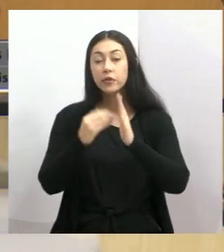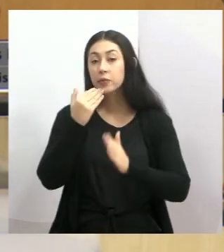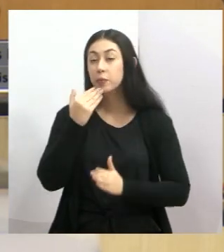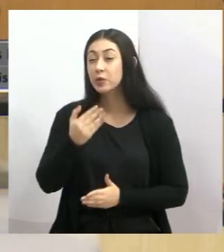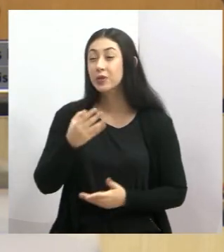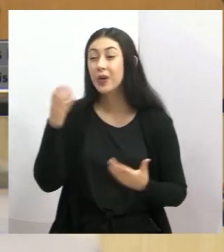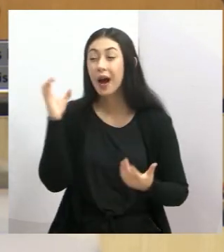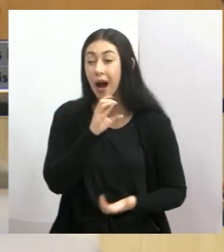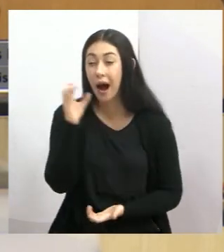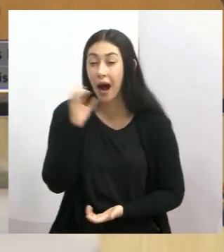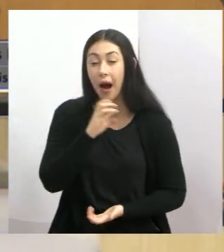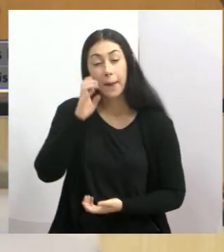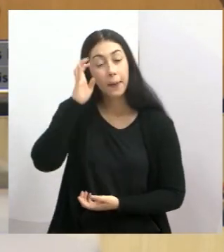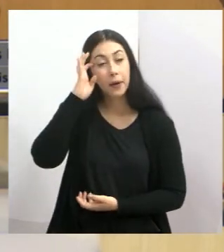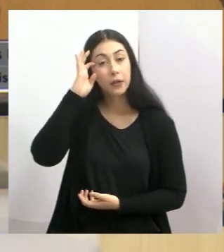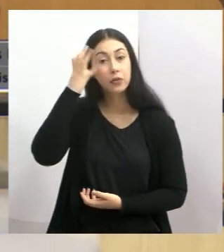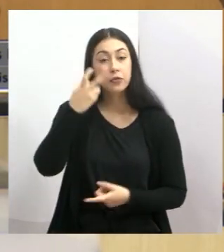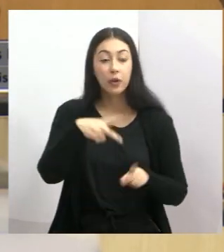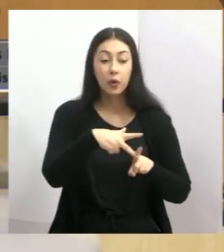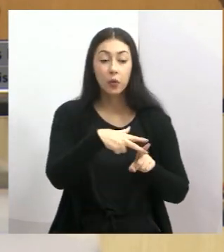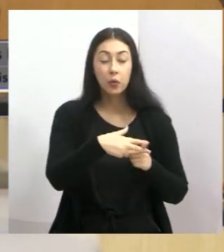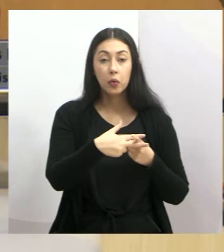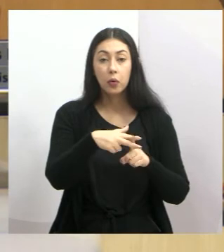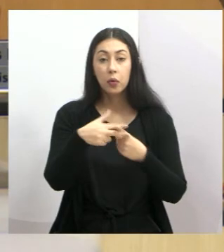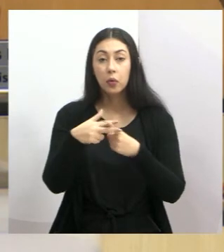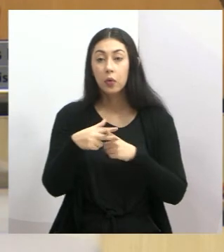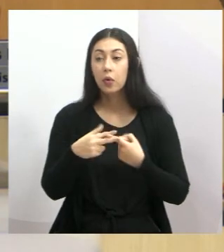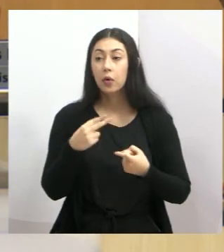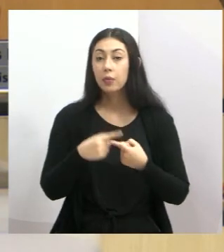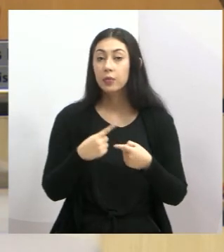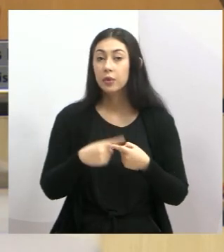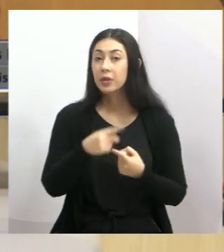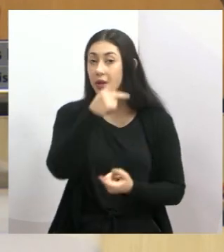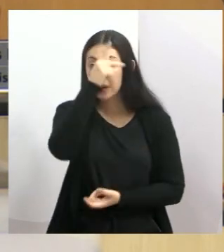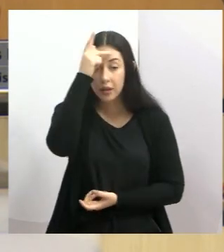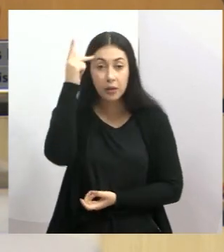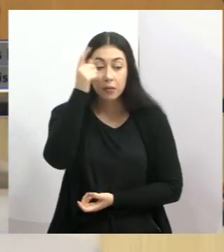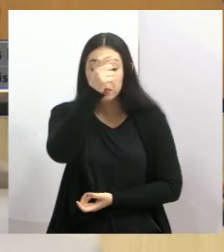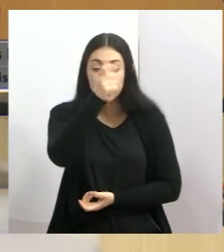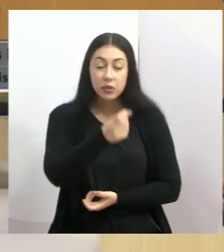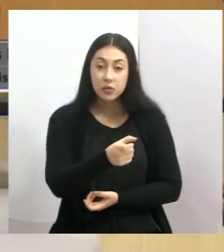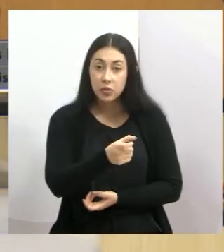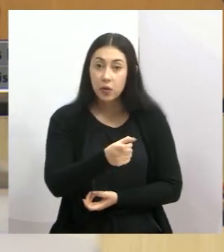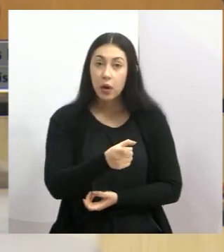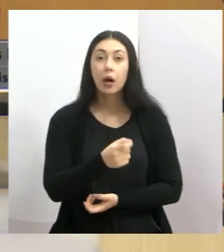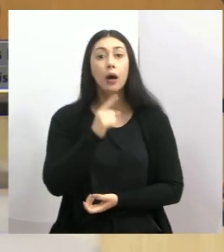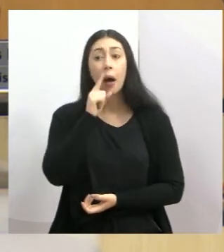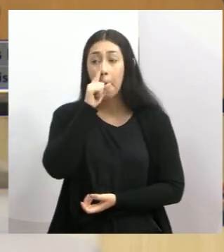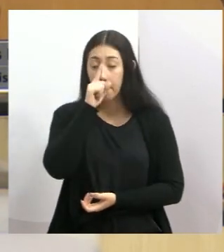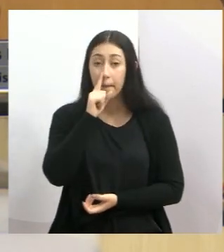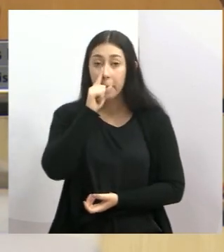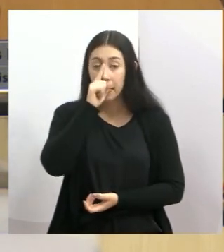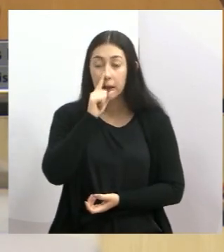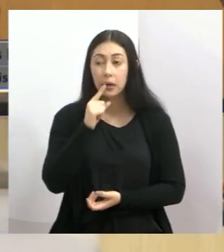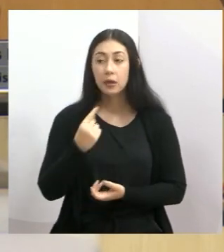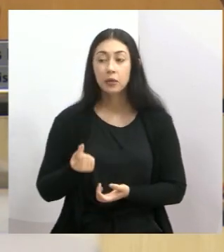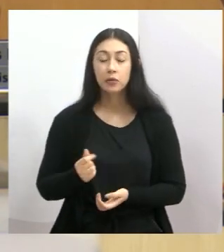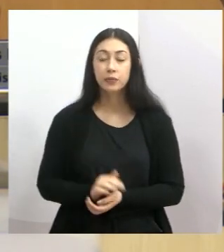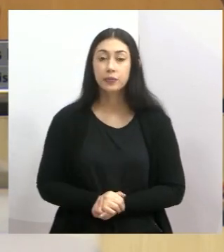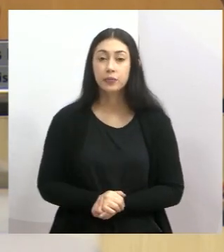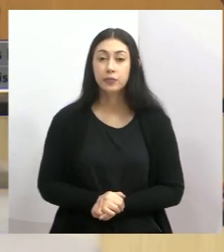urgência na realização de serviços tendo em vista que o morador e os pedestres correm sérios riscos no